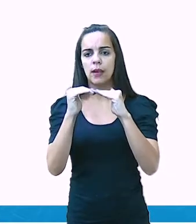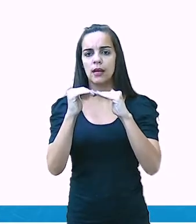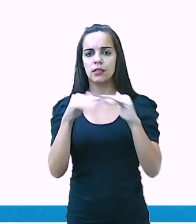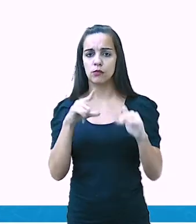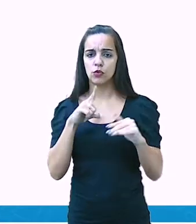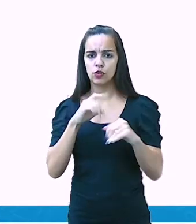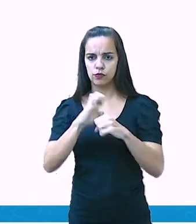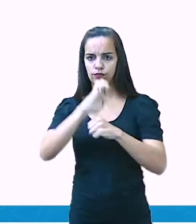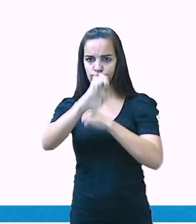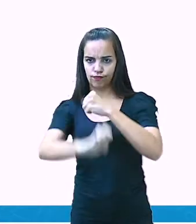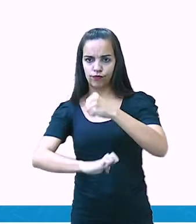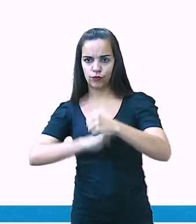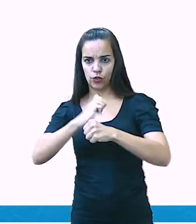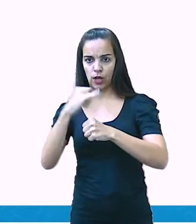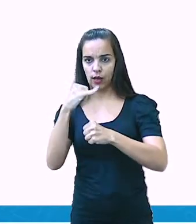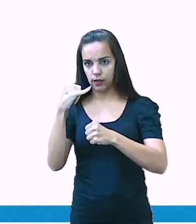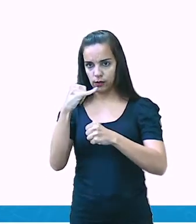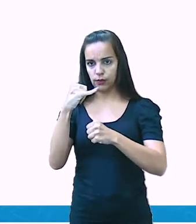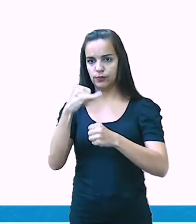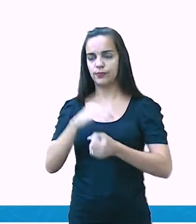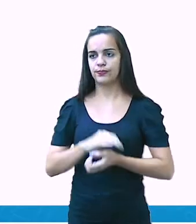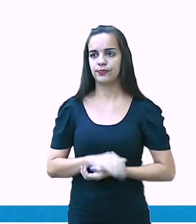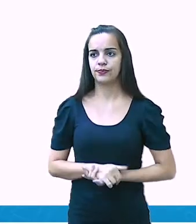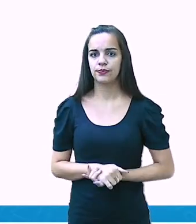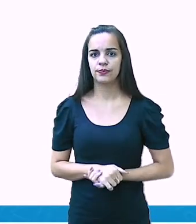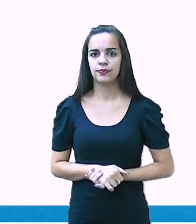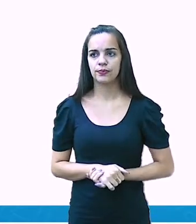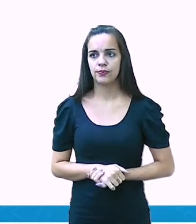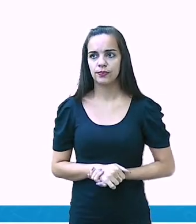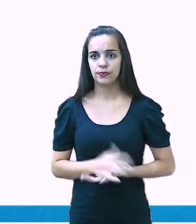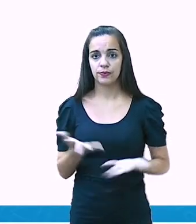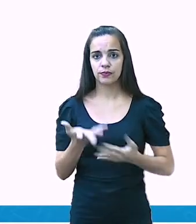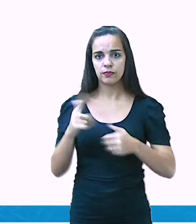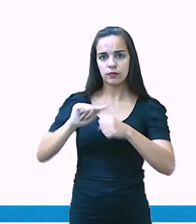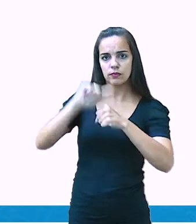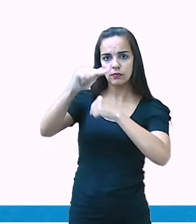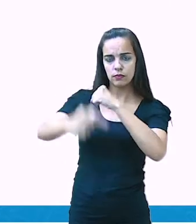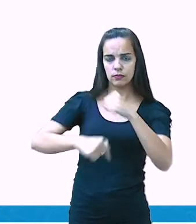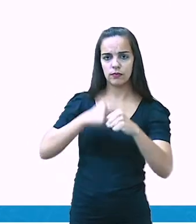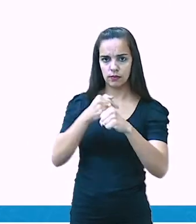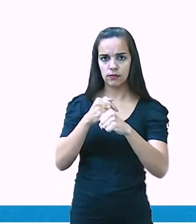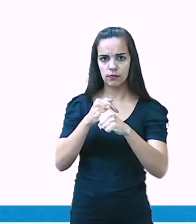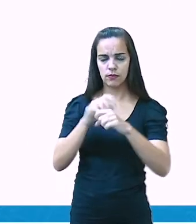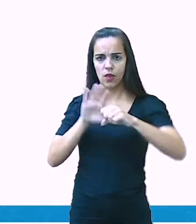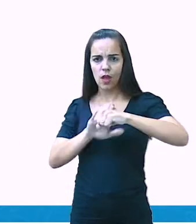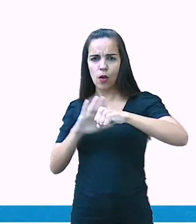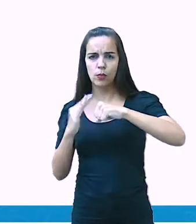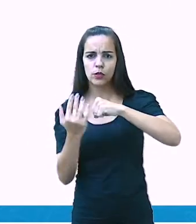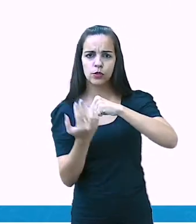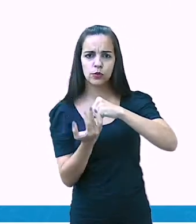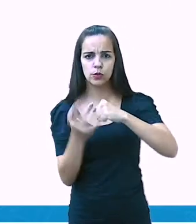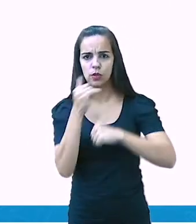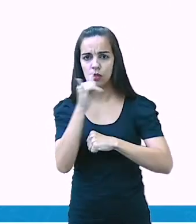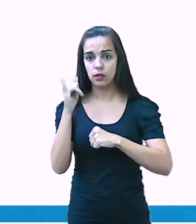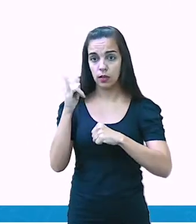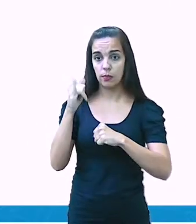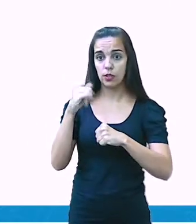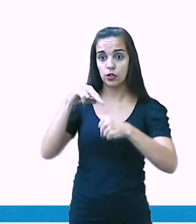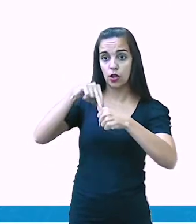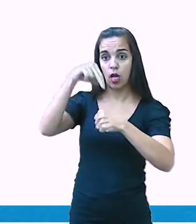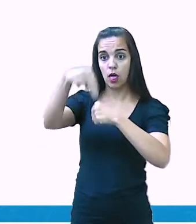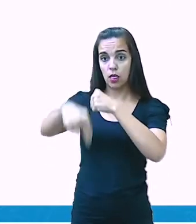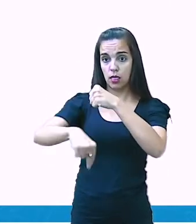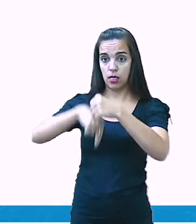Ótimo! Átomo. Átomo é uma estrutura eletricamente neutra.